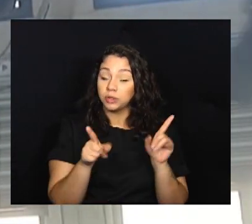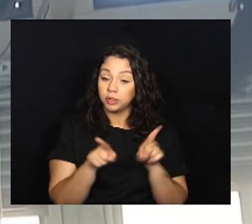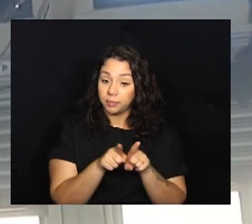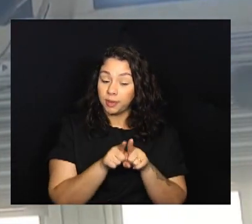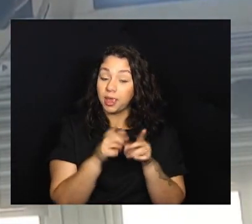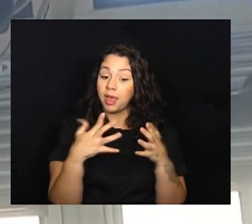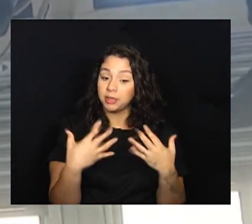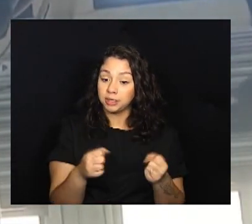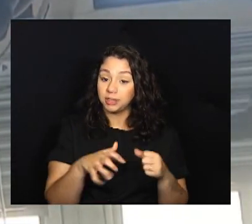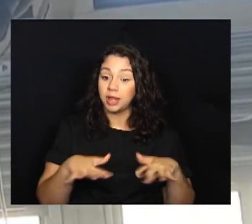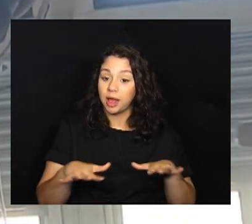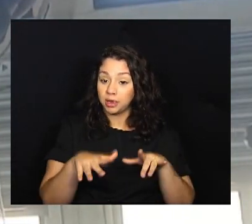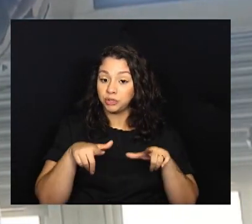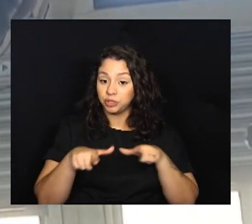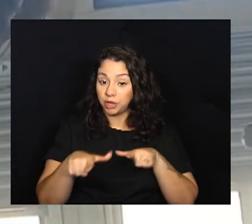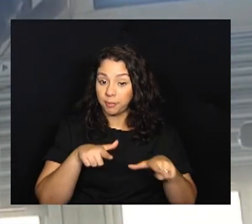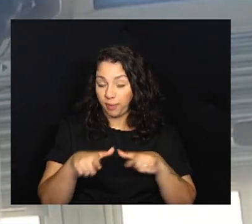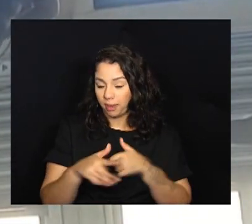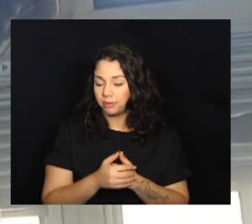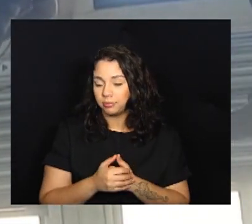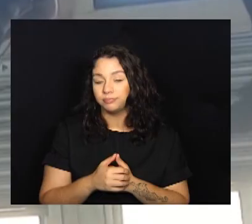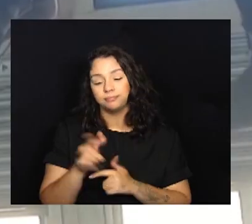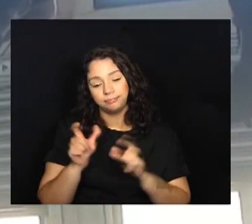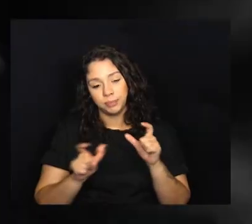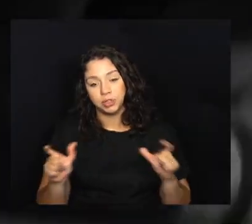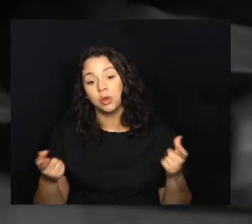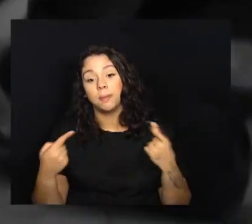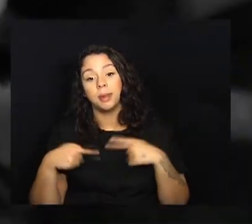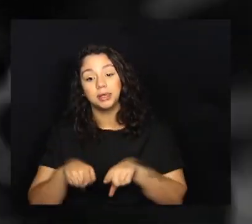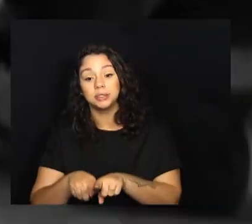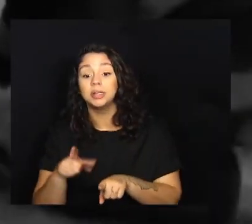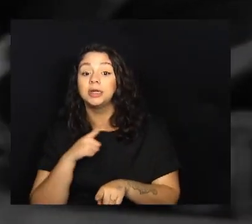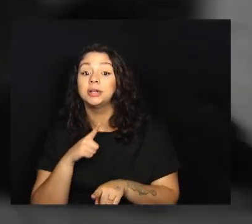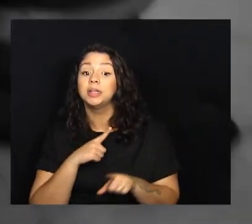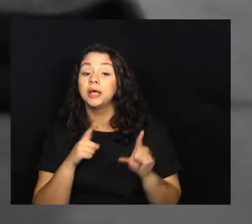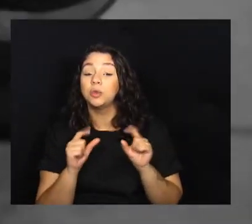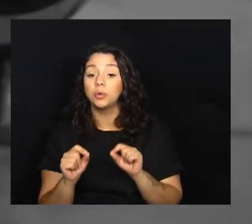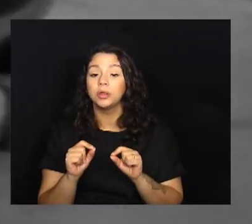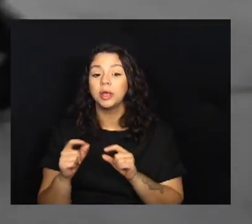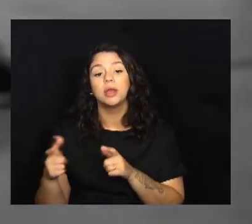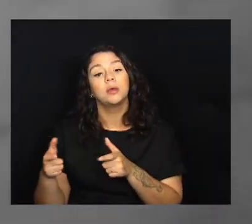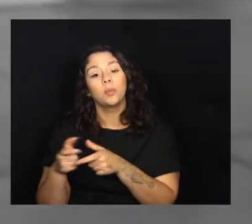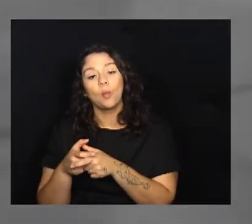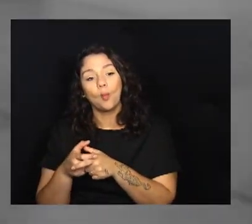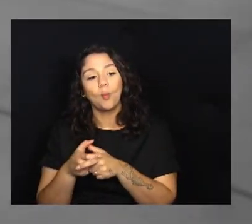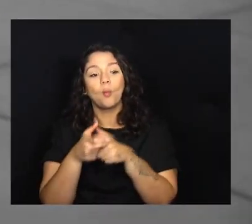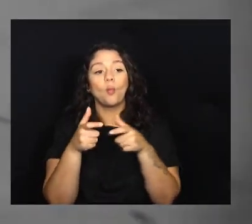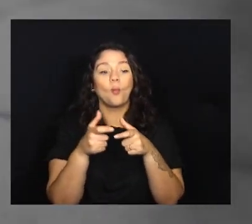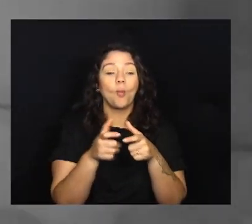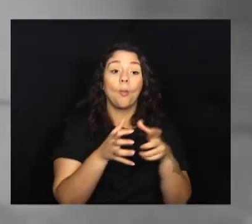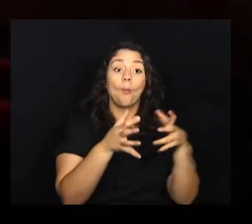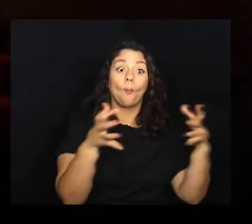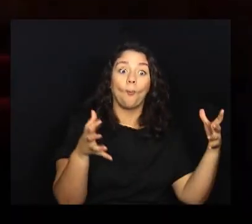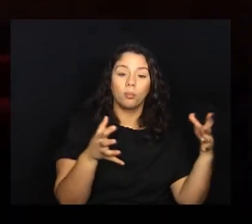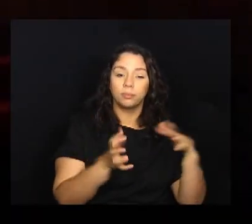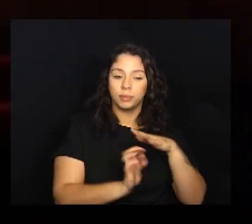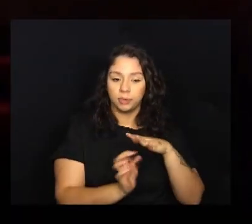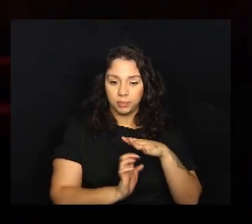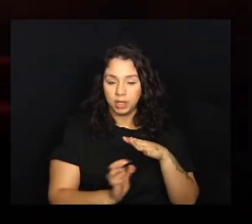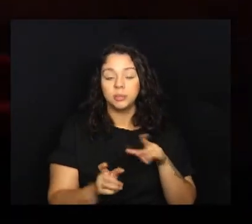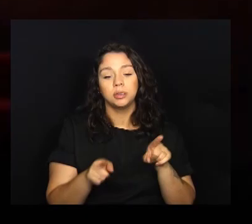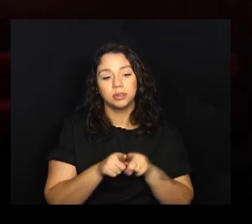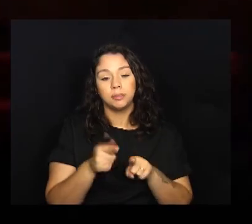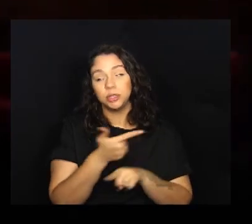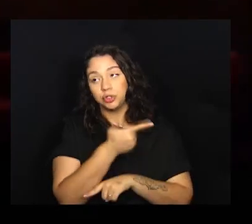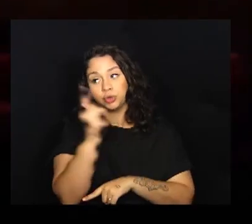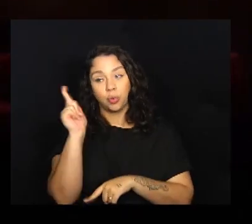de trabalho. Dentre os parceiros se encontram pequenas, médias e grandes empresas, assim como